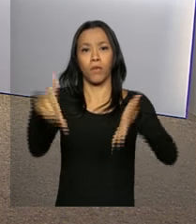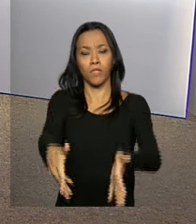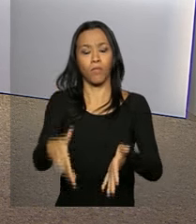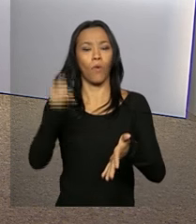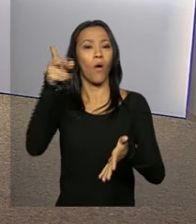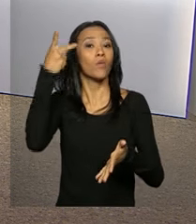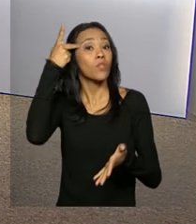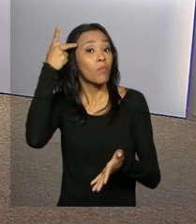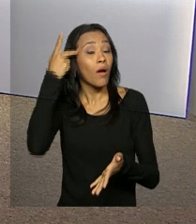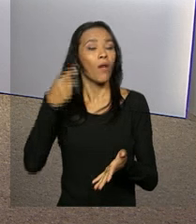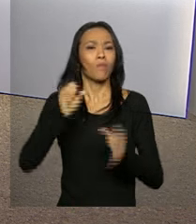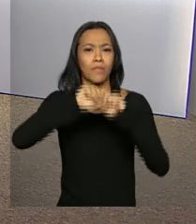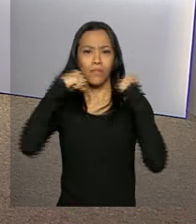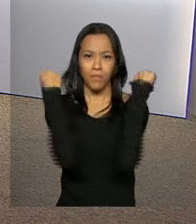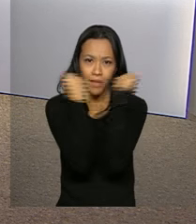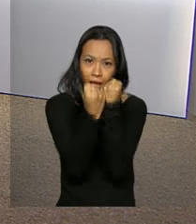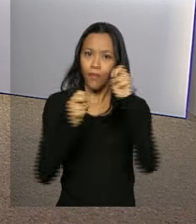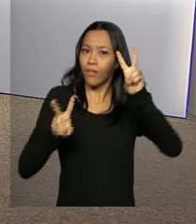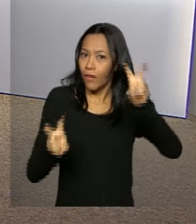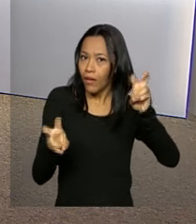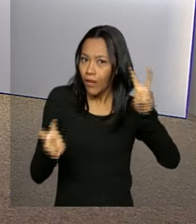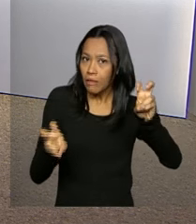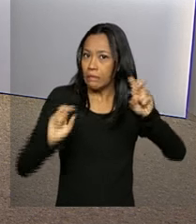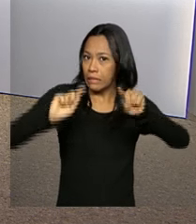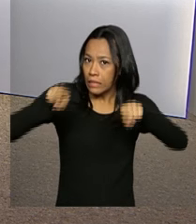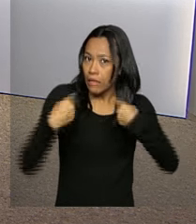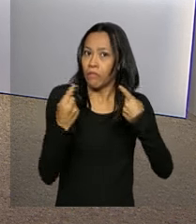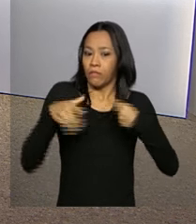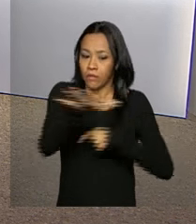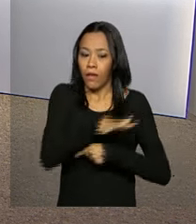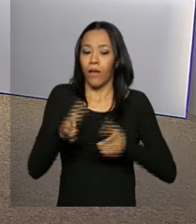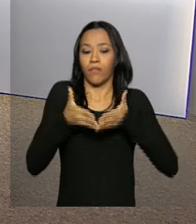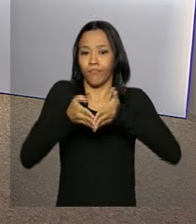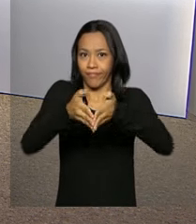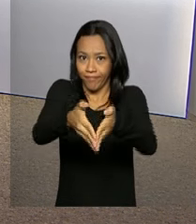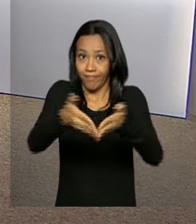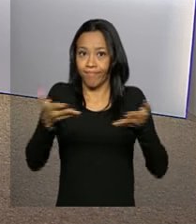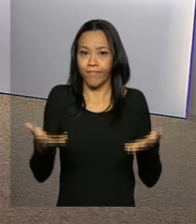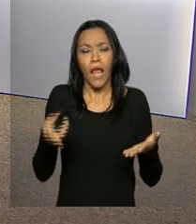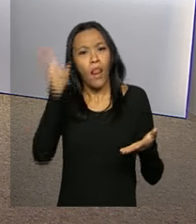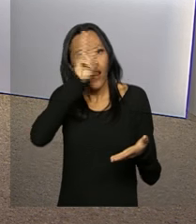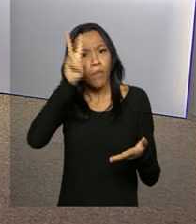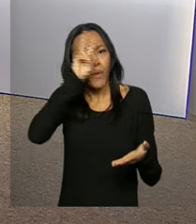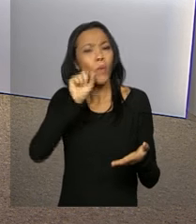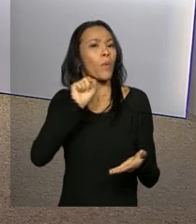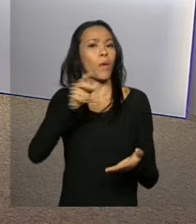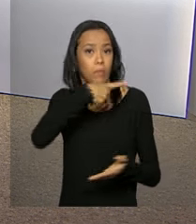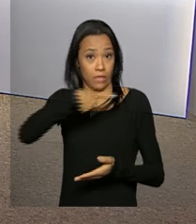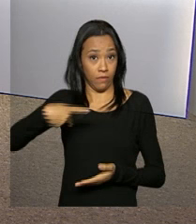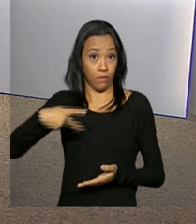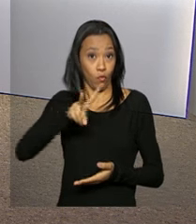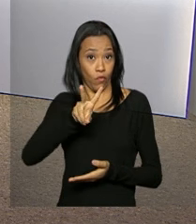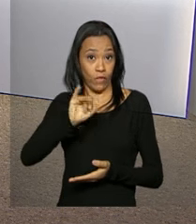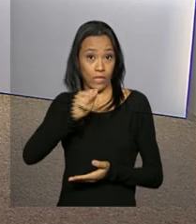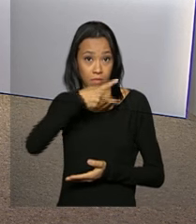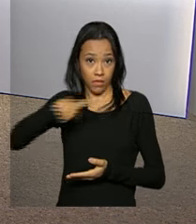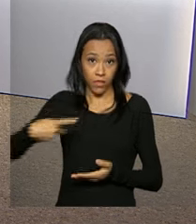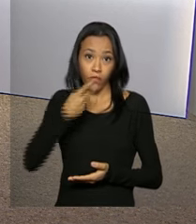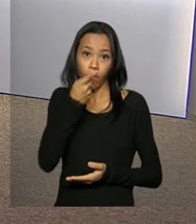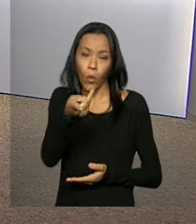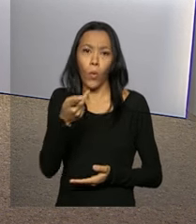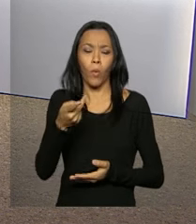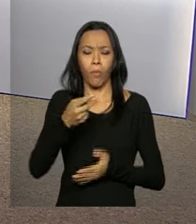seminário setor portuário desafios e oportunidades Michel Temer lembrou para uma plateia de investidores e